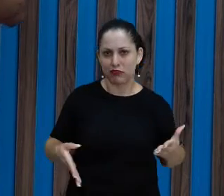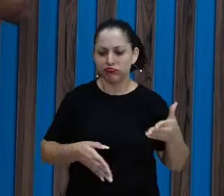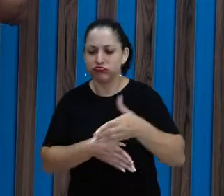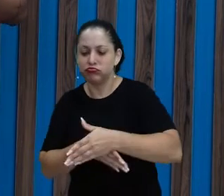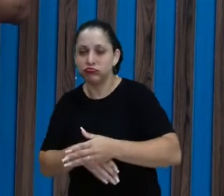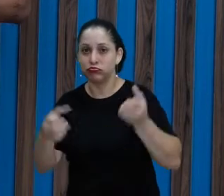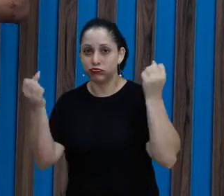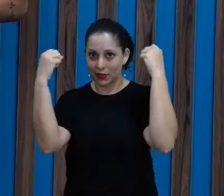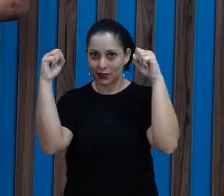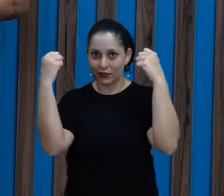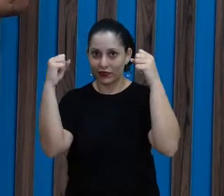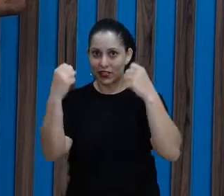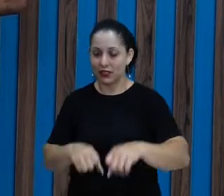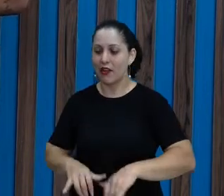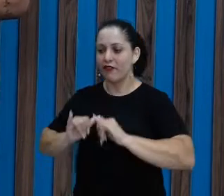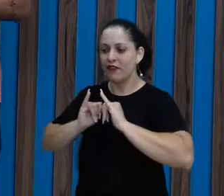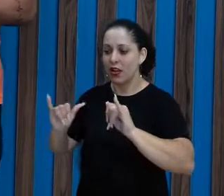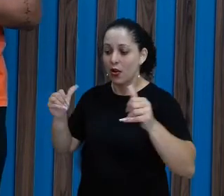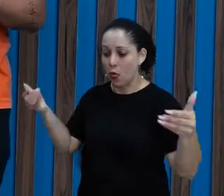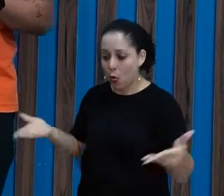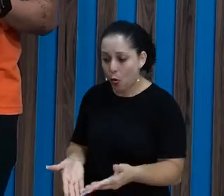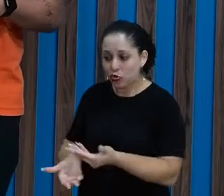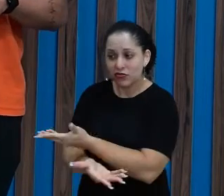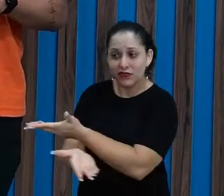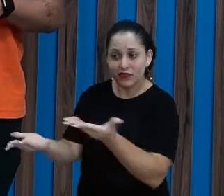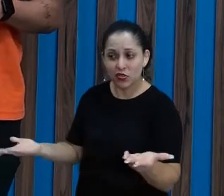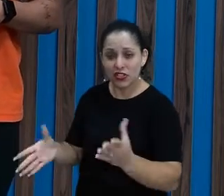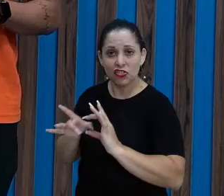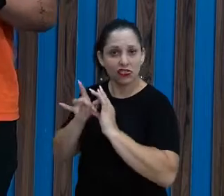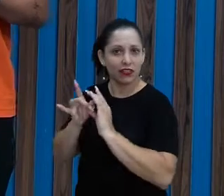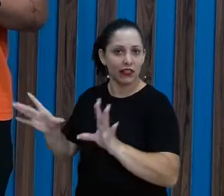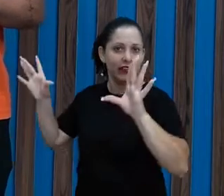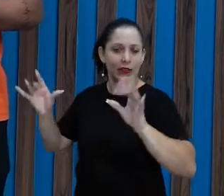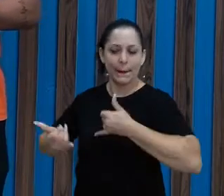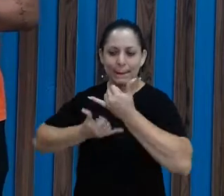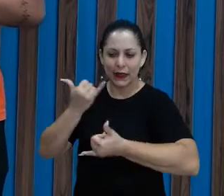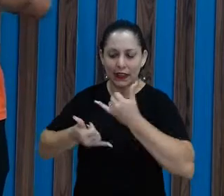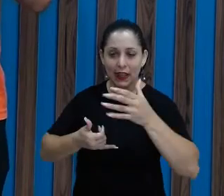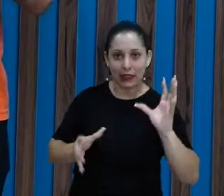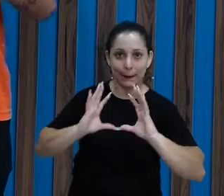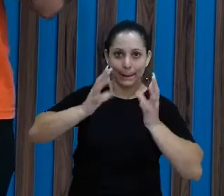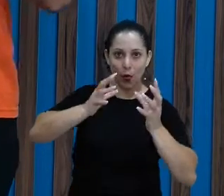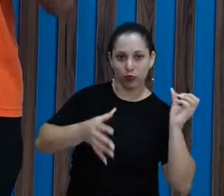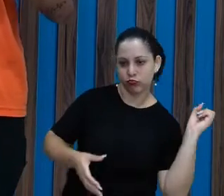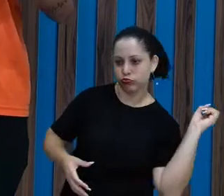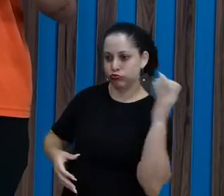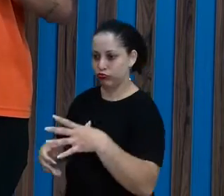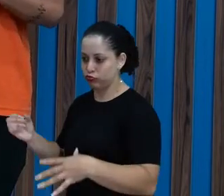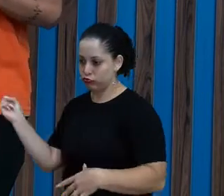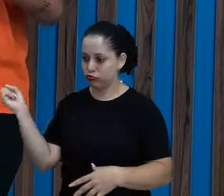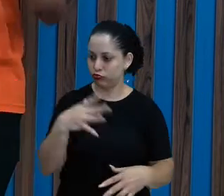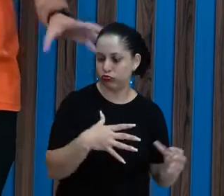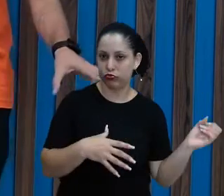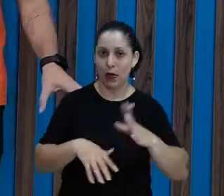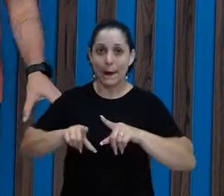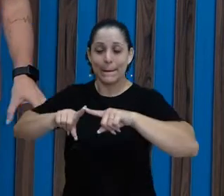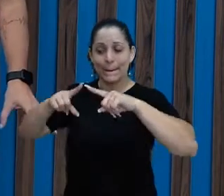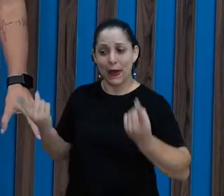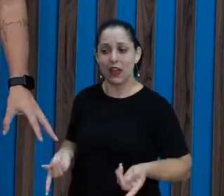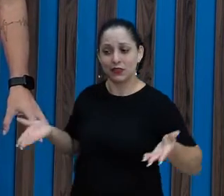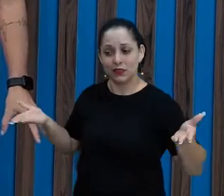numa aula de educação física, e diz, hoje eu vou deixar vocês jogarem queimado, mas eu quero que vocês criem um queimado